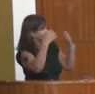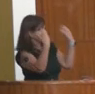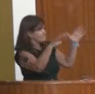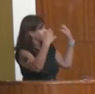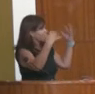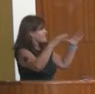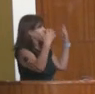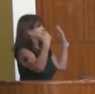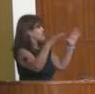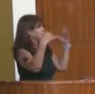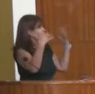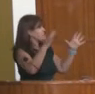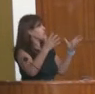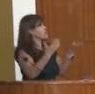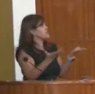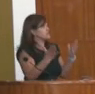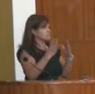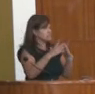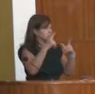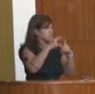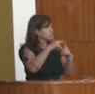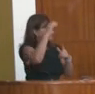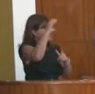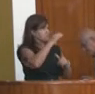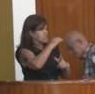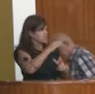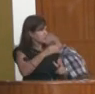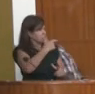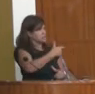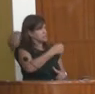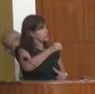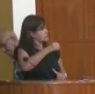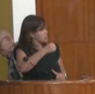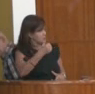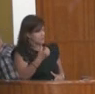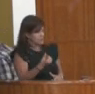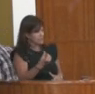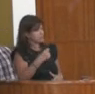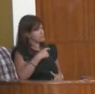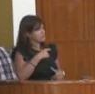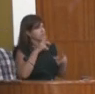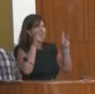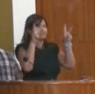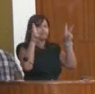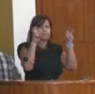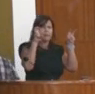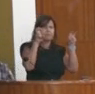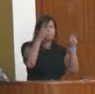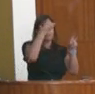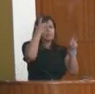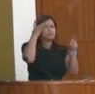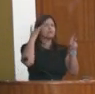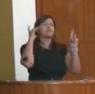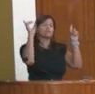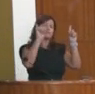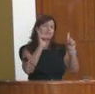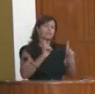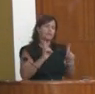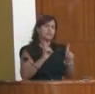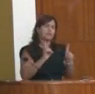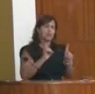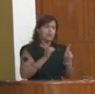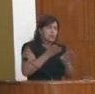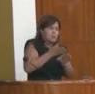pela iniciativa. A Igreja Católica, em 2006, teve como tema pessoa com deficiência. De lá para